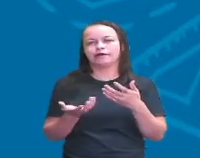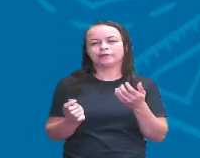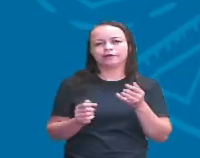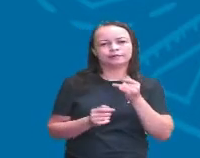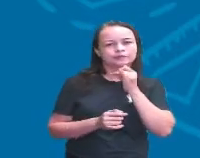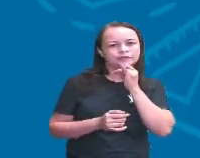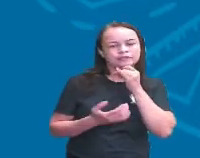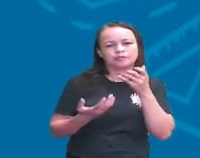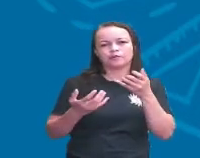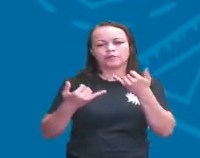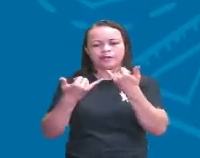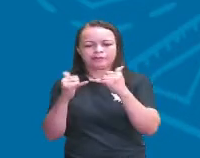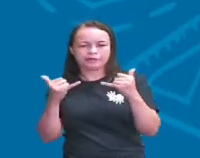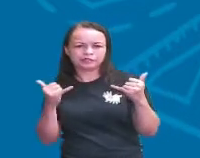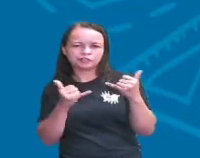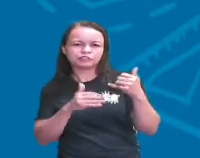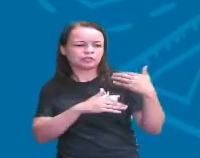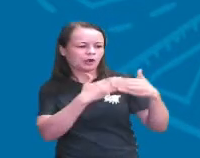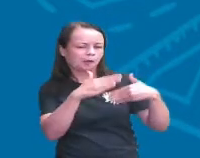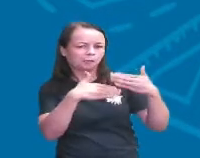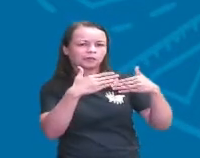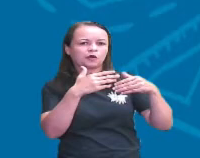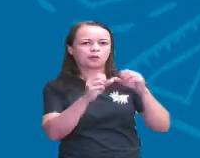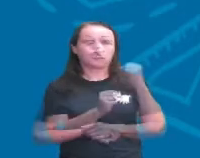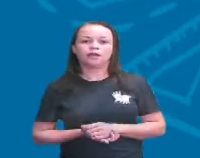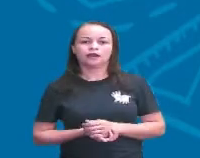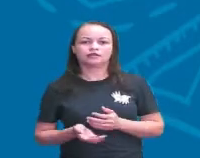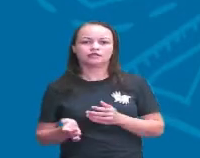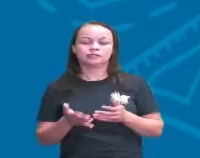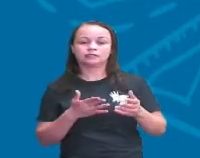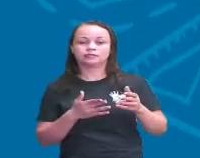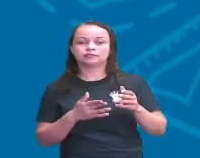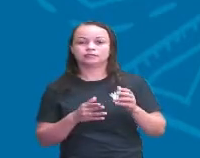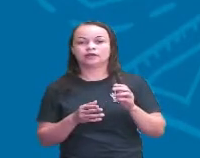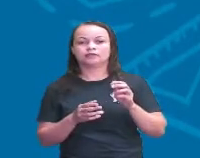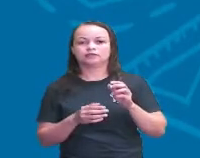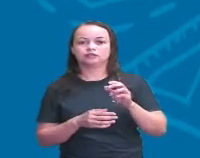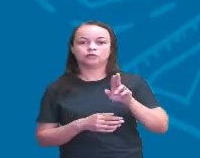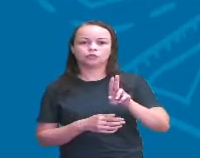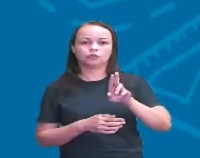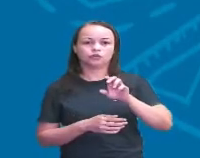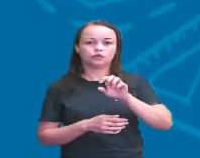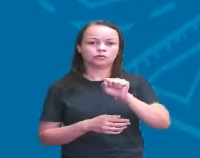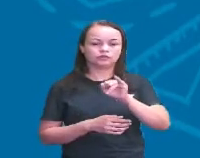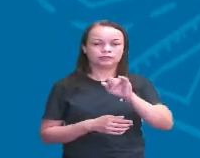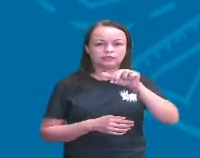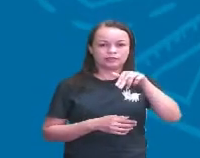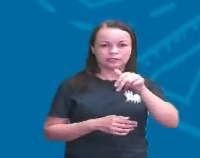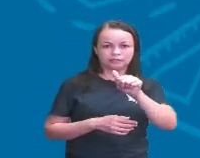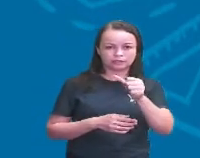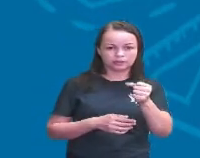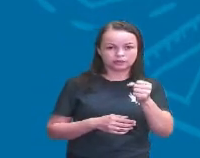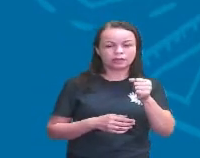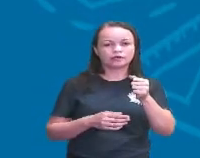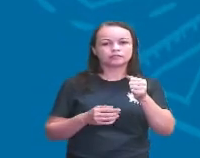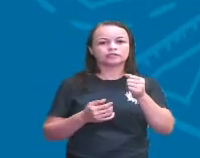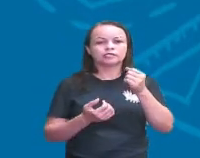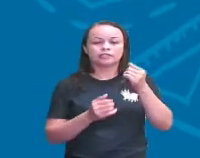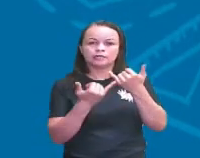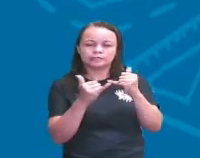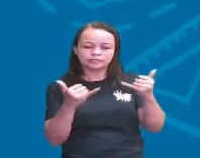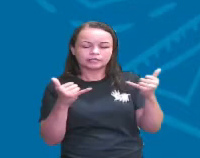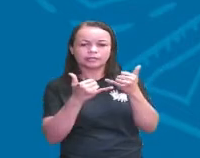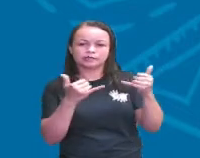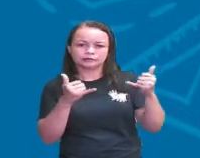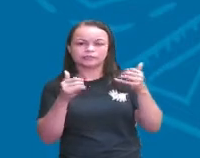energia é fabricada, produzida em usinas hidrelétricas. Dali da usina, elas são transportadas até